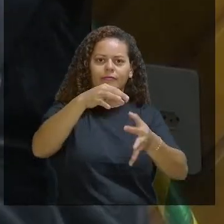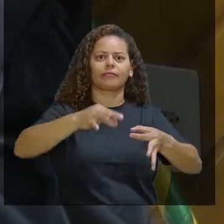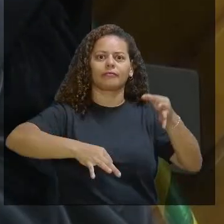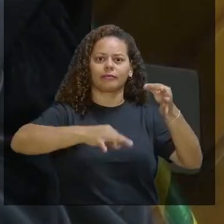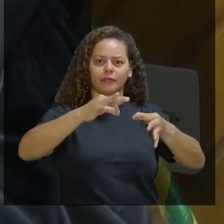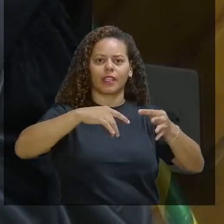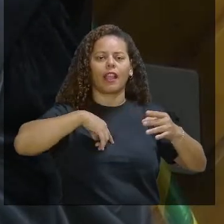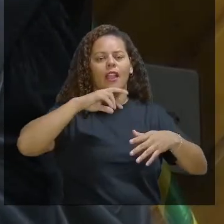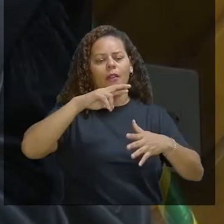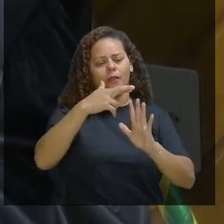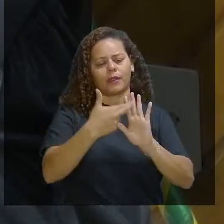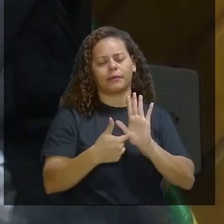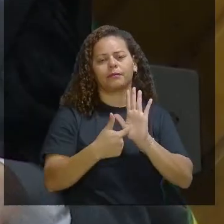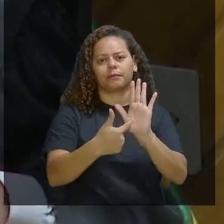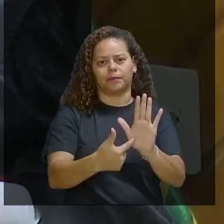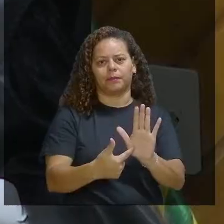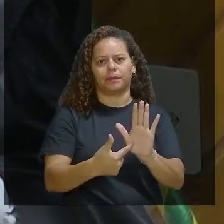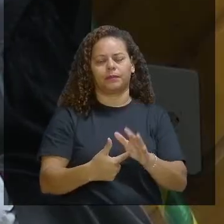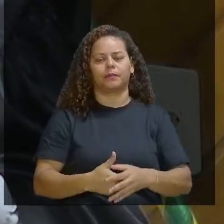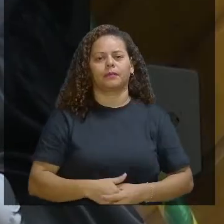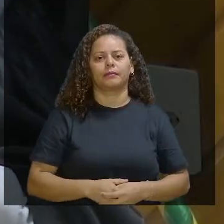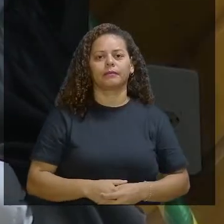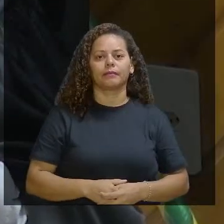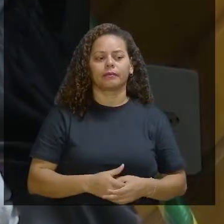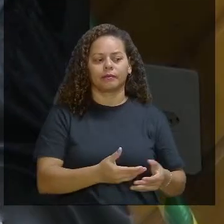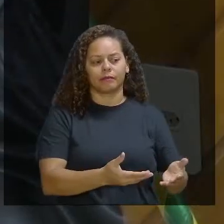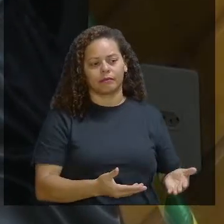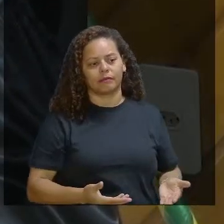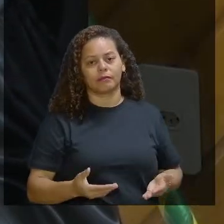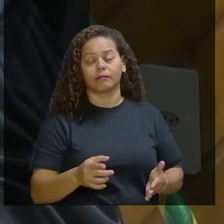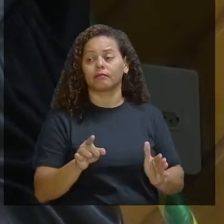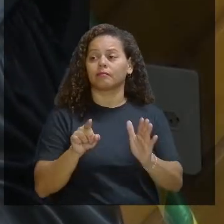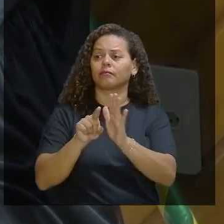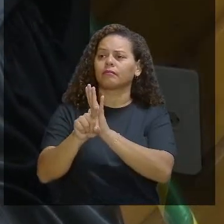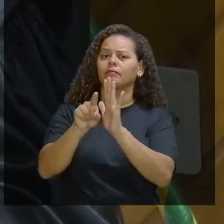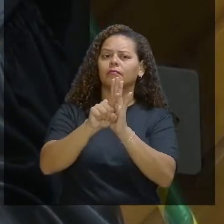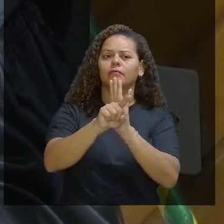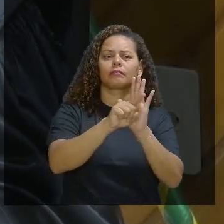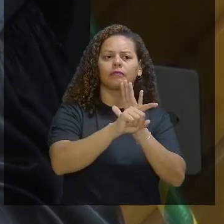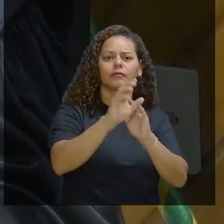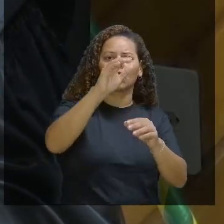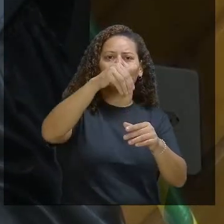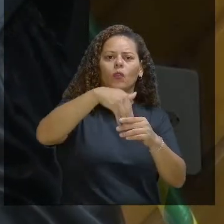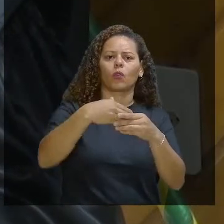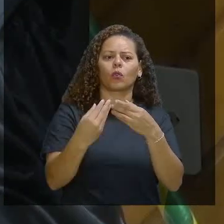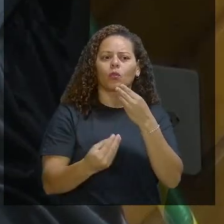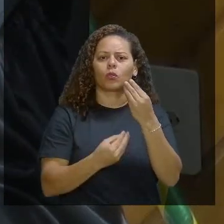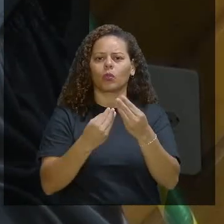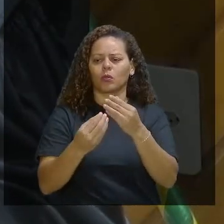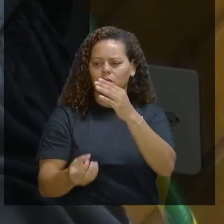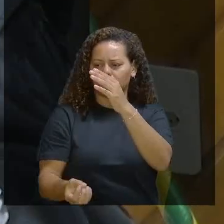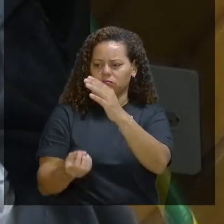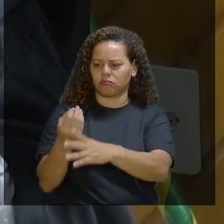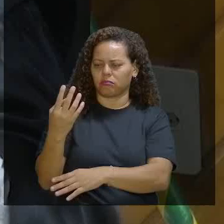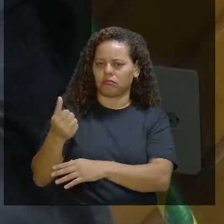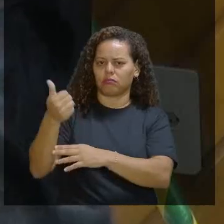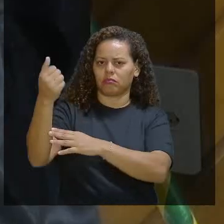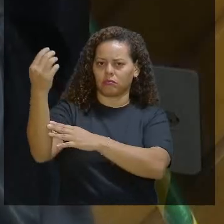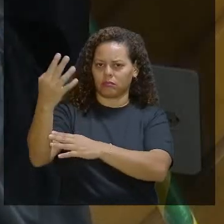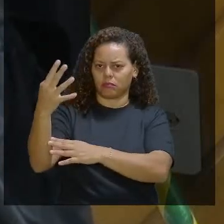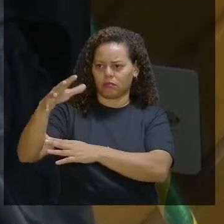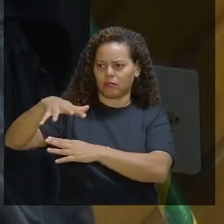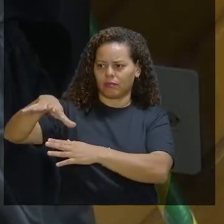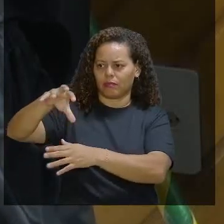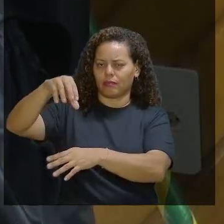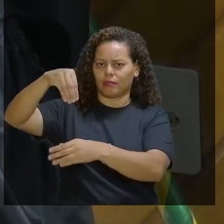é o relatório. Passo ao voto. Excelências, com a recente criação da 14ª Zona Eleitoral de